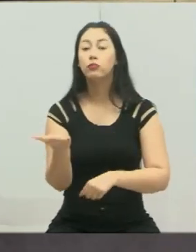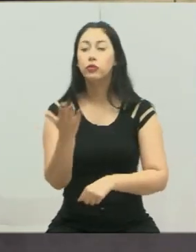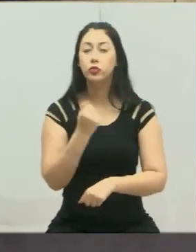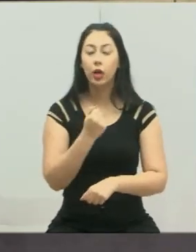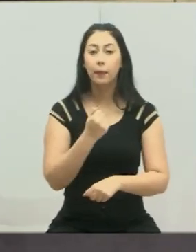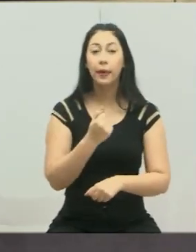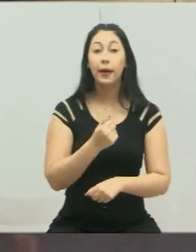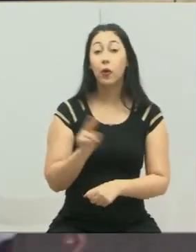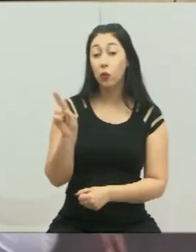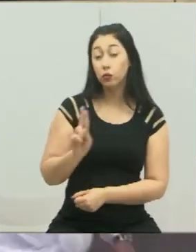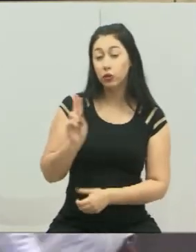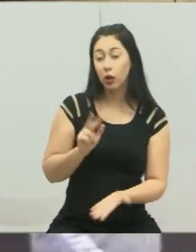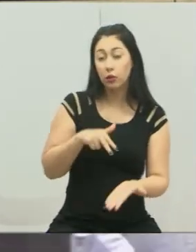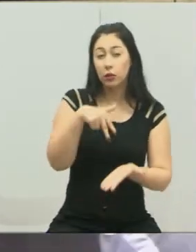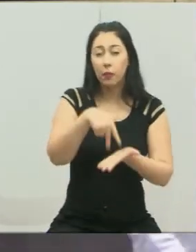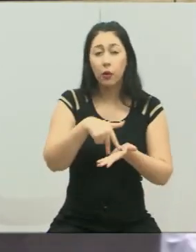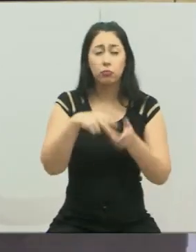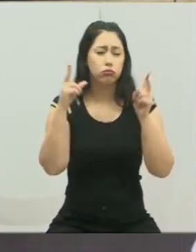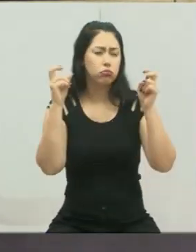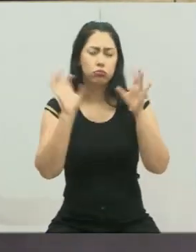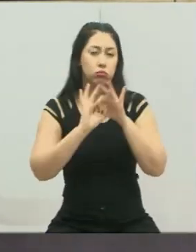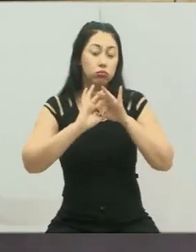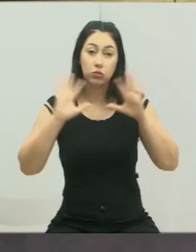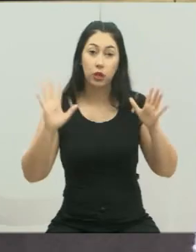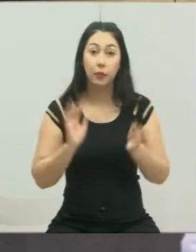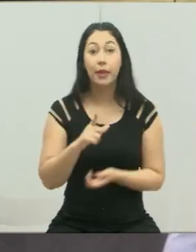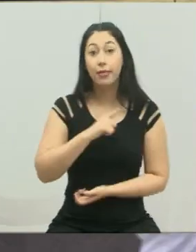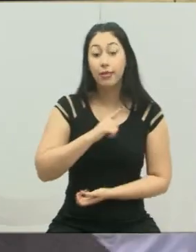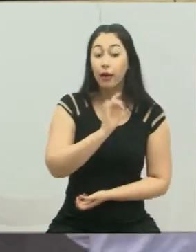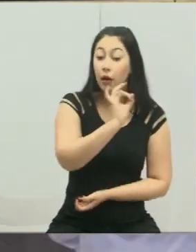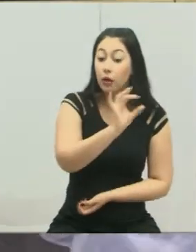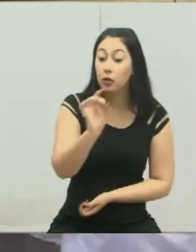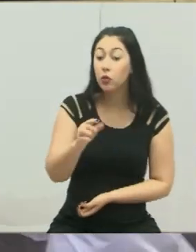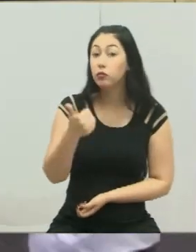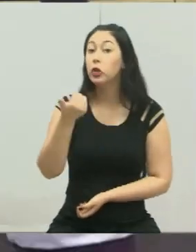uso da palavra nos temas livres, lembrando que são 12 minutos para cada orador.